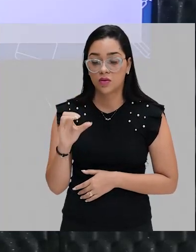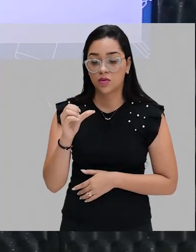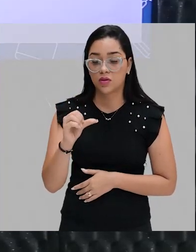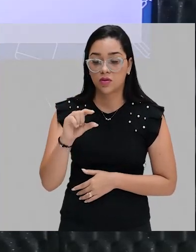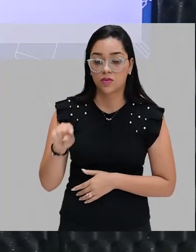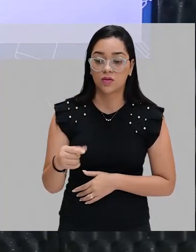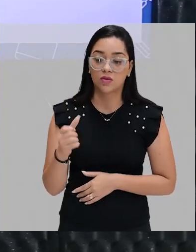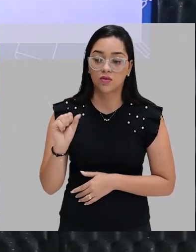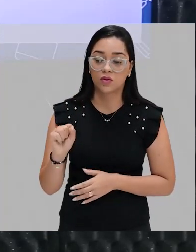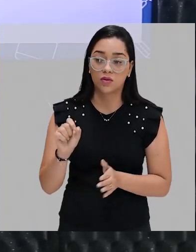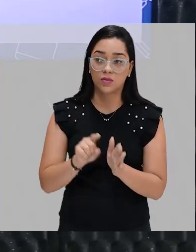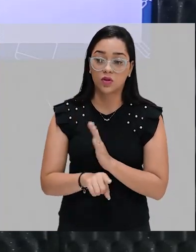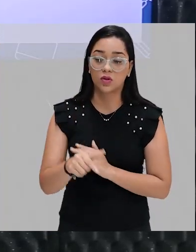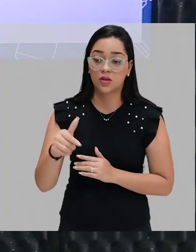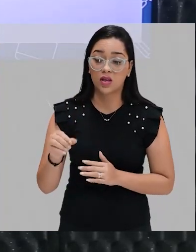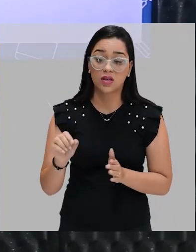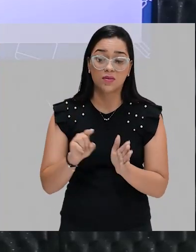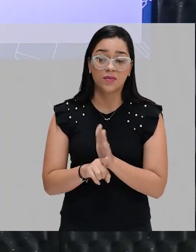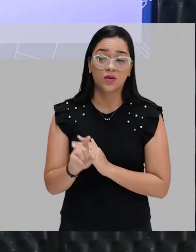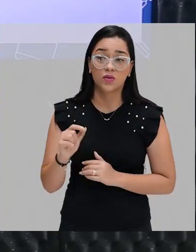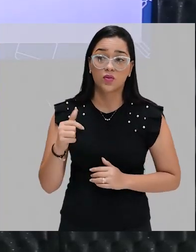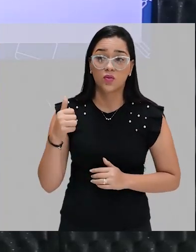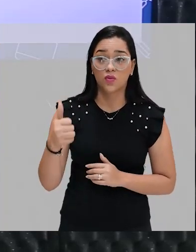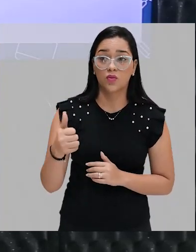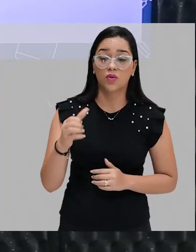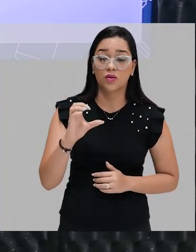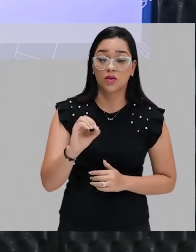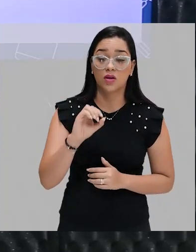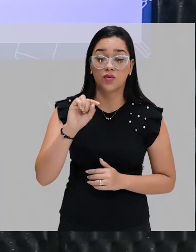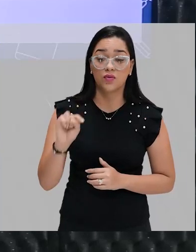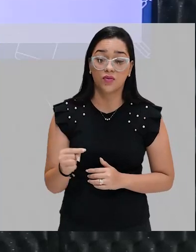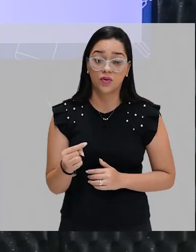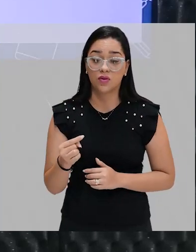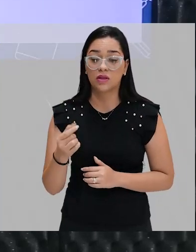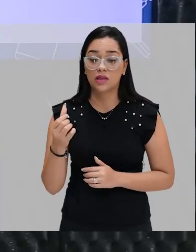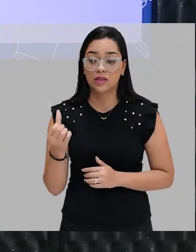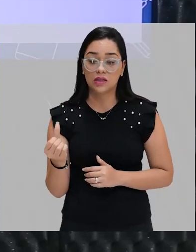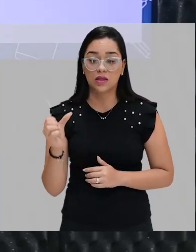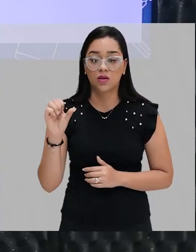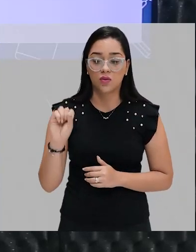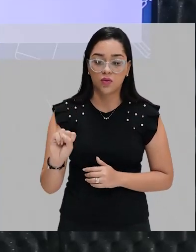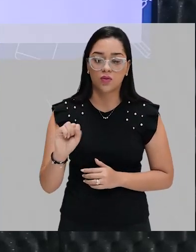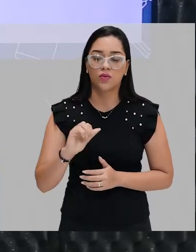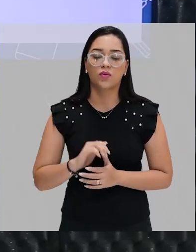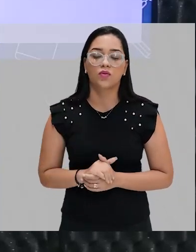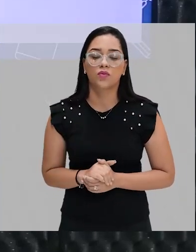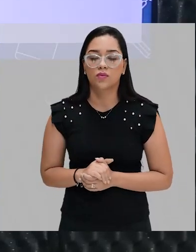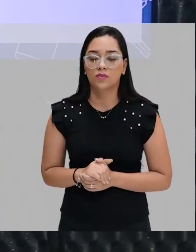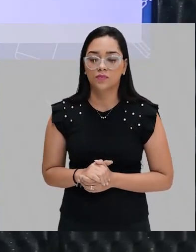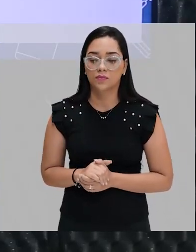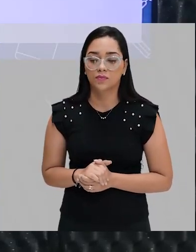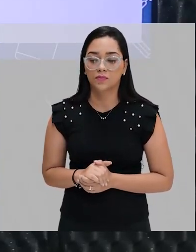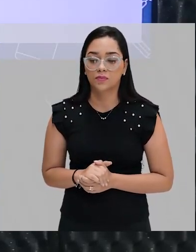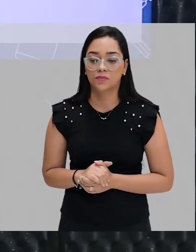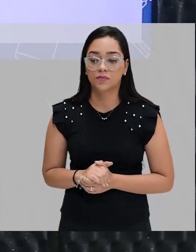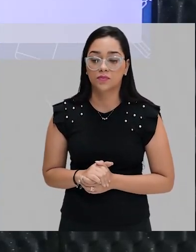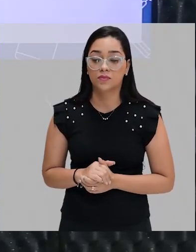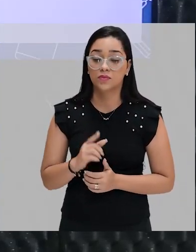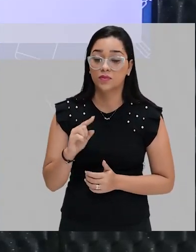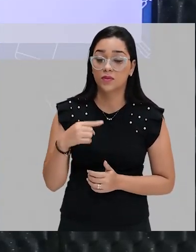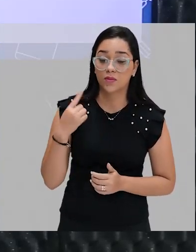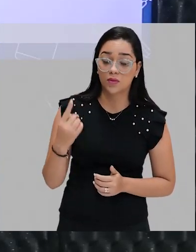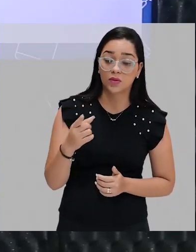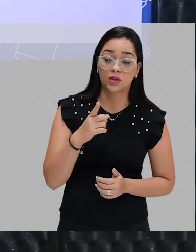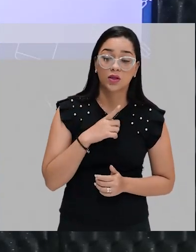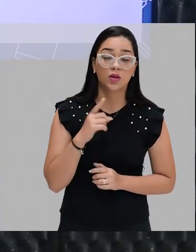6,8 vezes 10 a menos 1. Na verdade, é 0,68, certo? Em terceiro lugar,